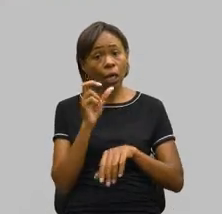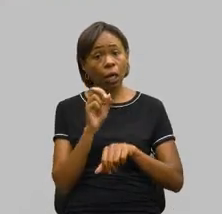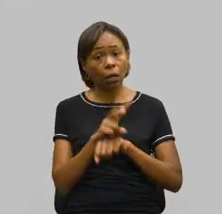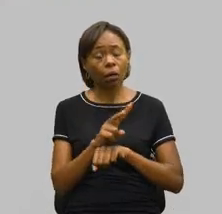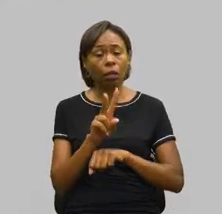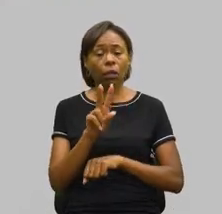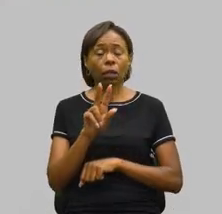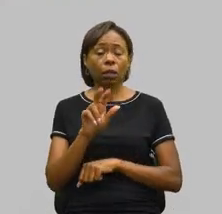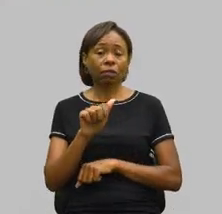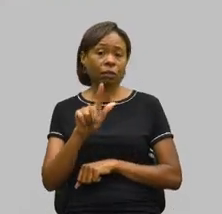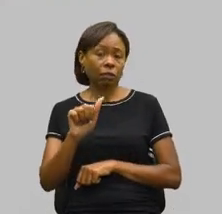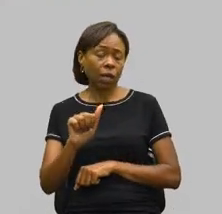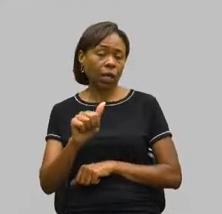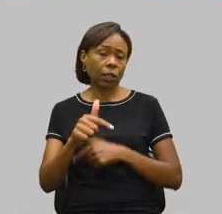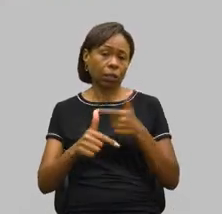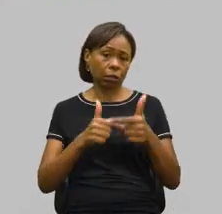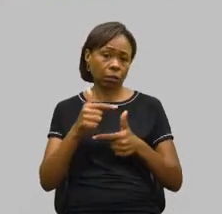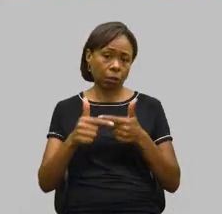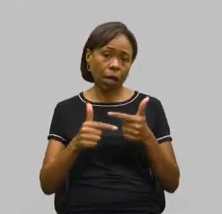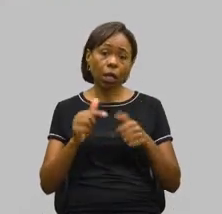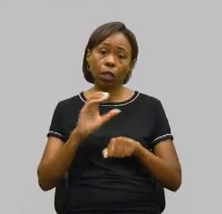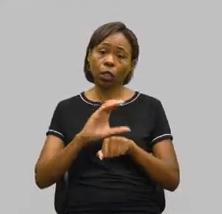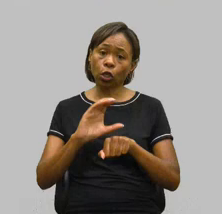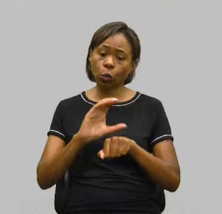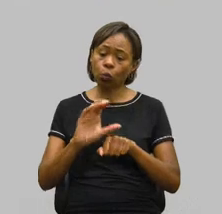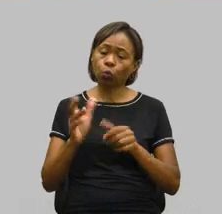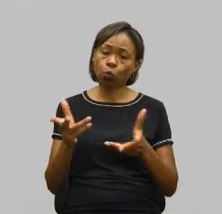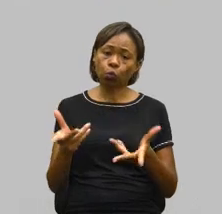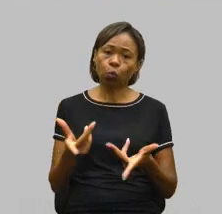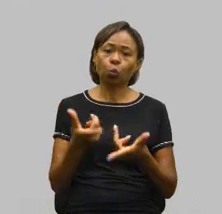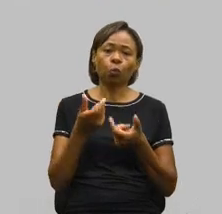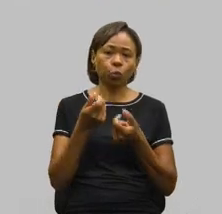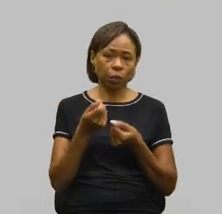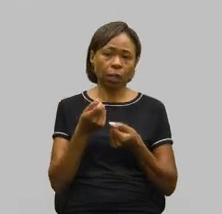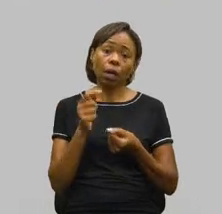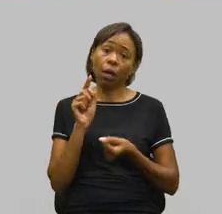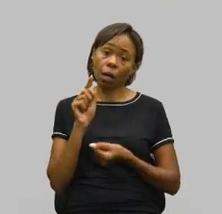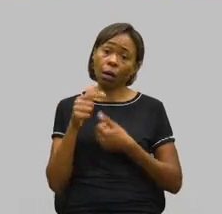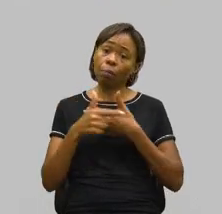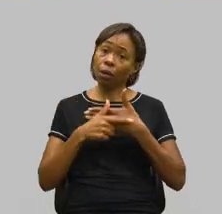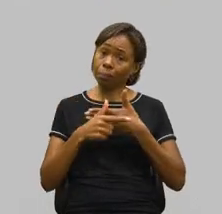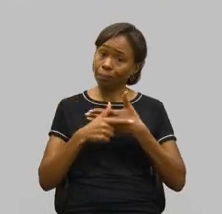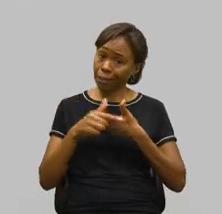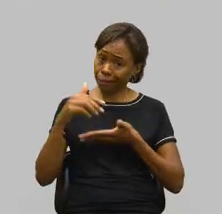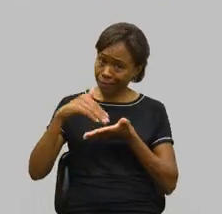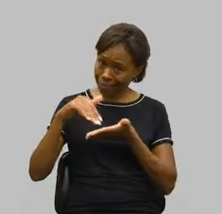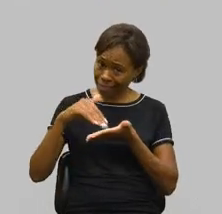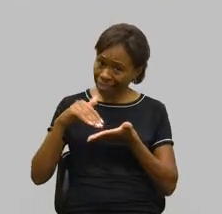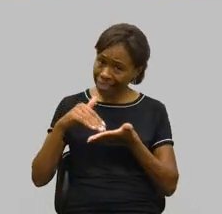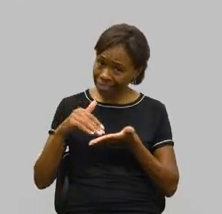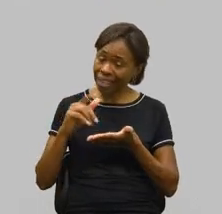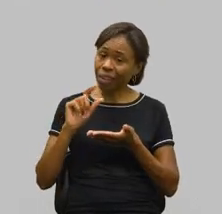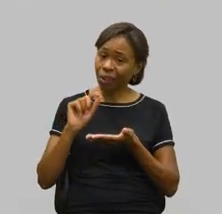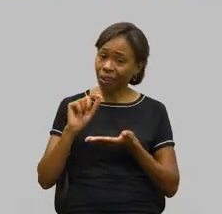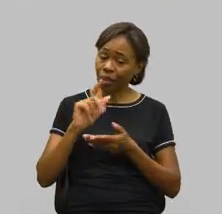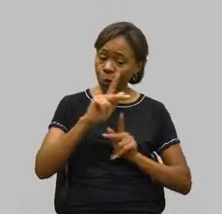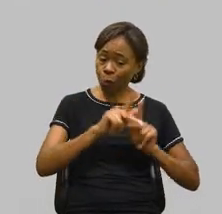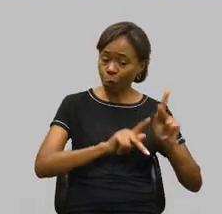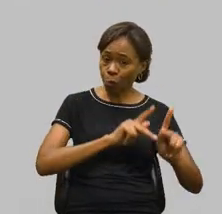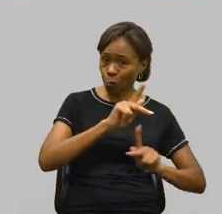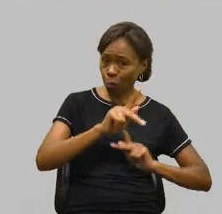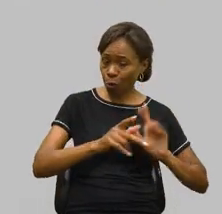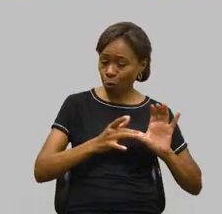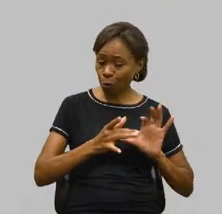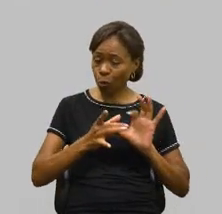qualificação e levar e esse é o papel principal da cedes é conectar o público conectar o povo Mineiro com as